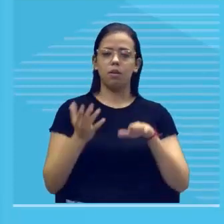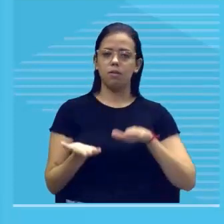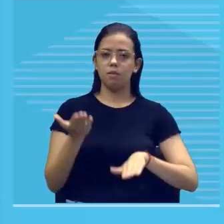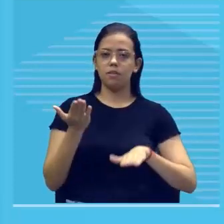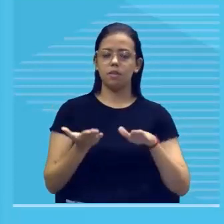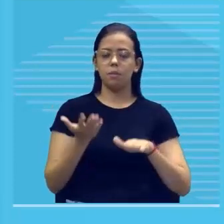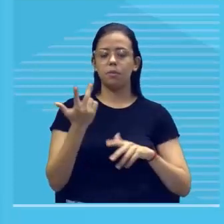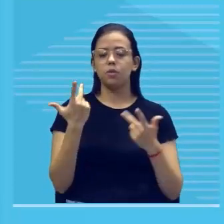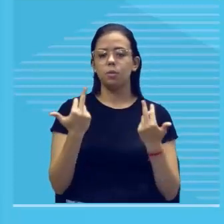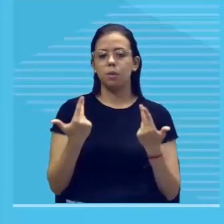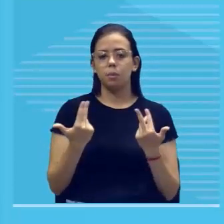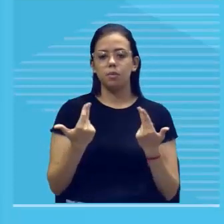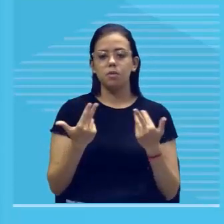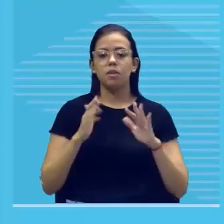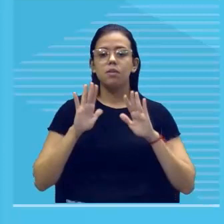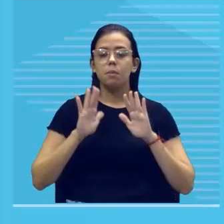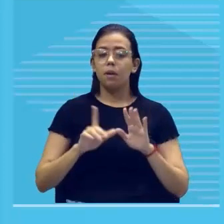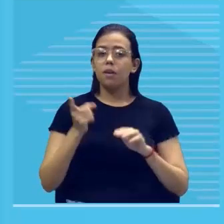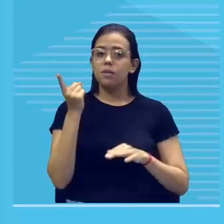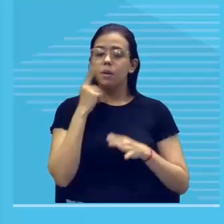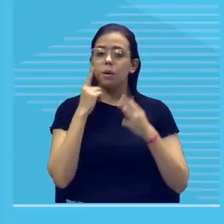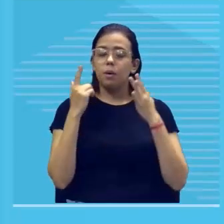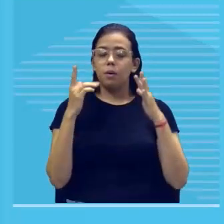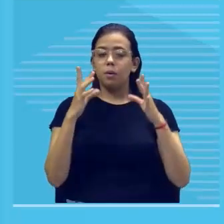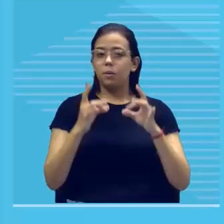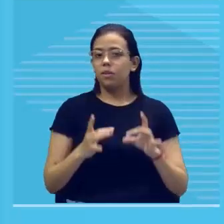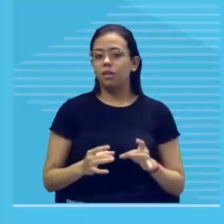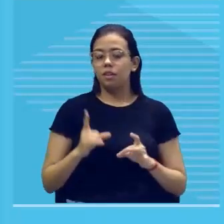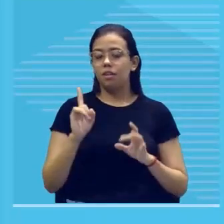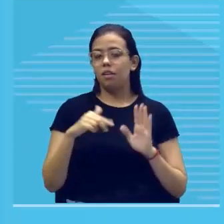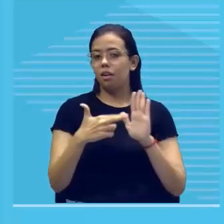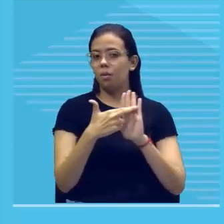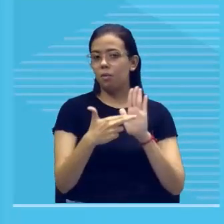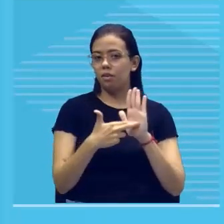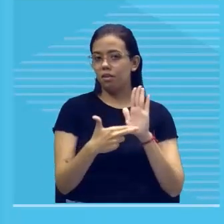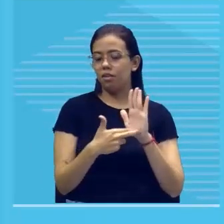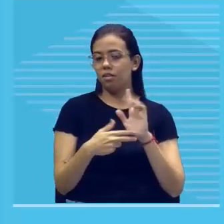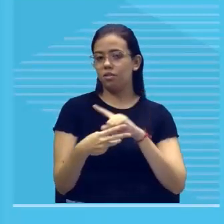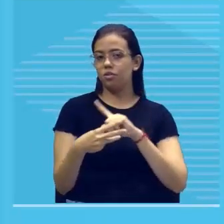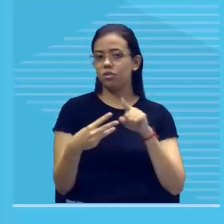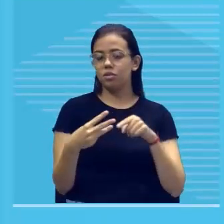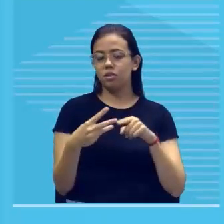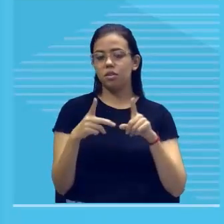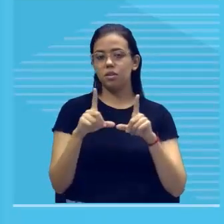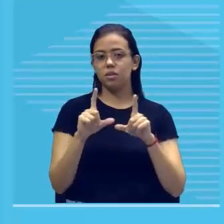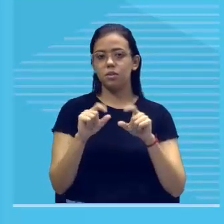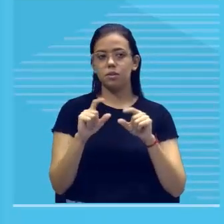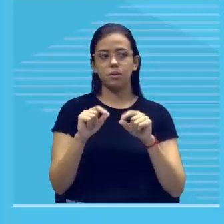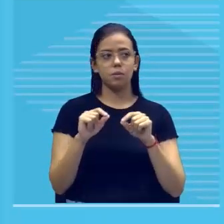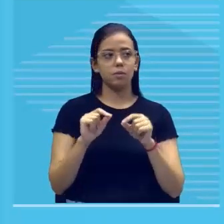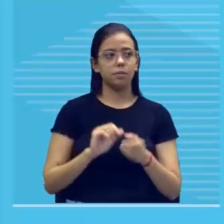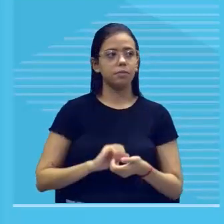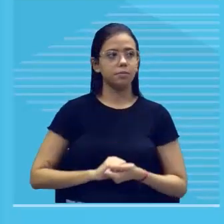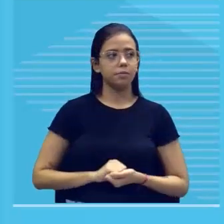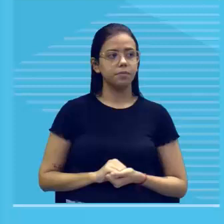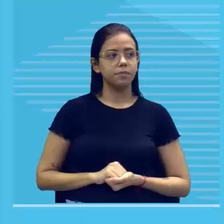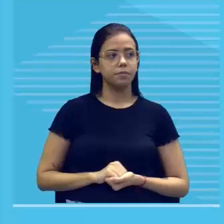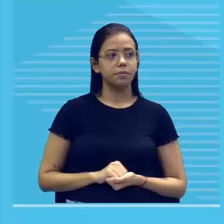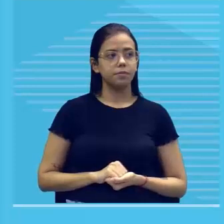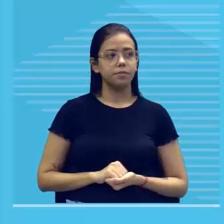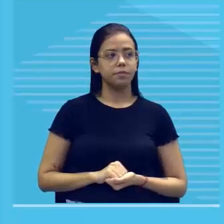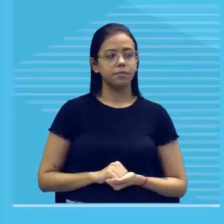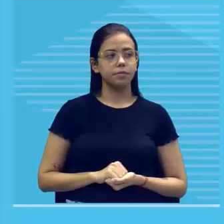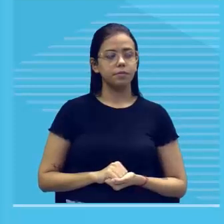proporcionais só que olha o detalhe Isso aqui é uma regra de três o que regra de três